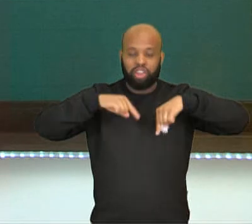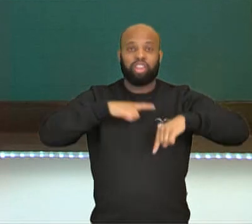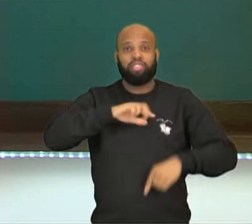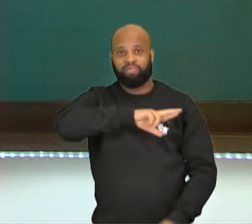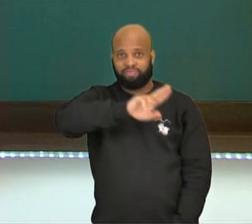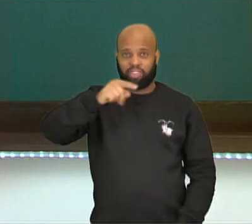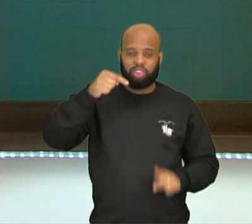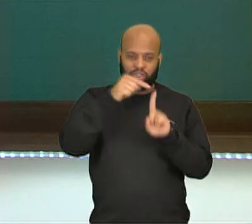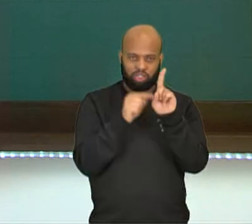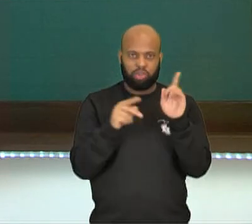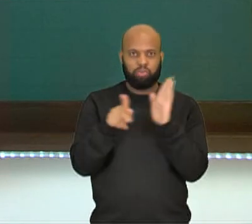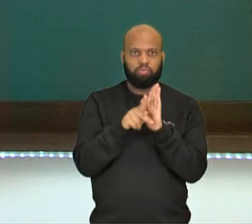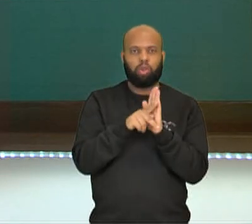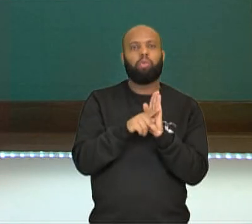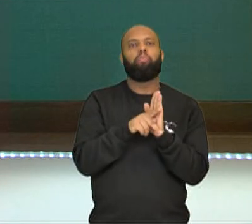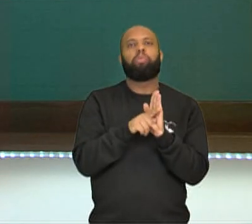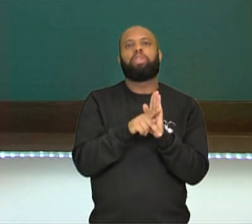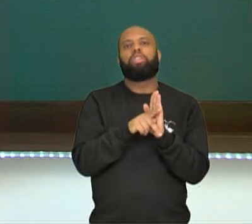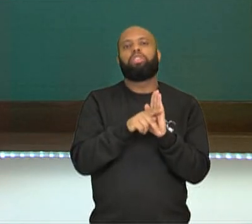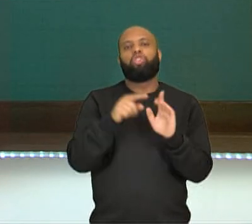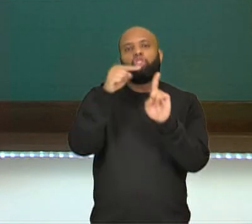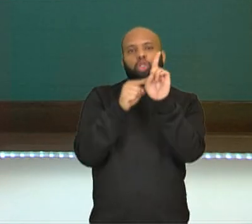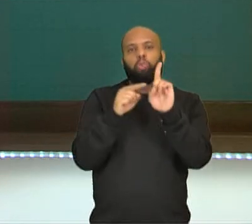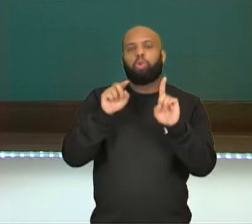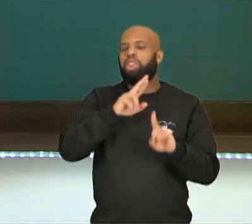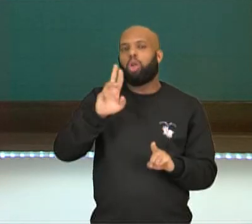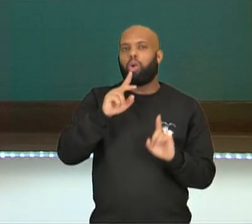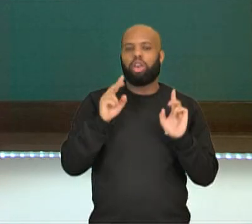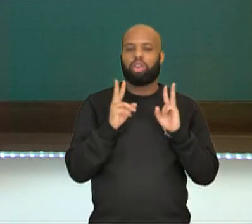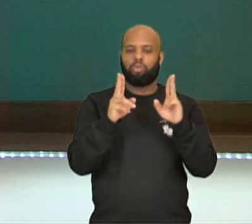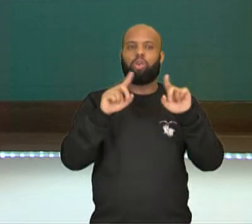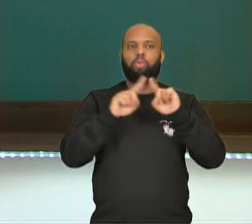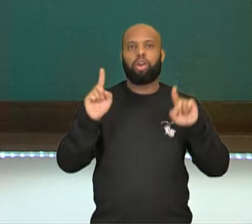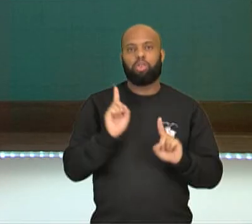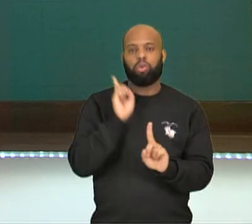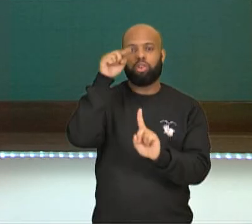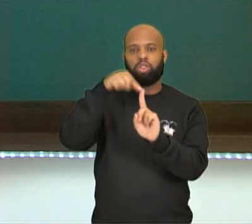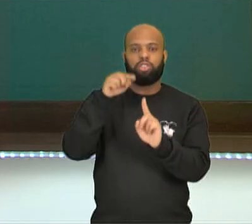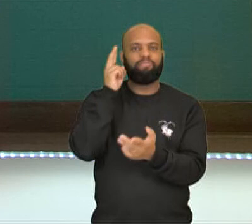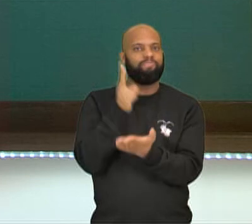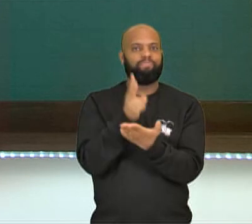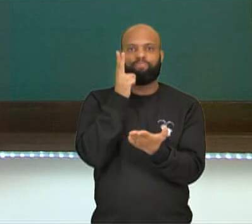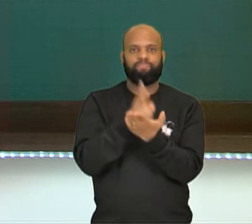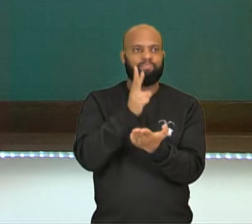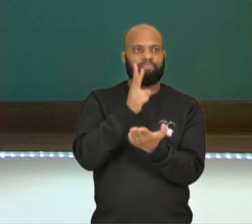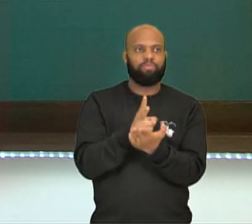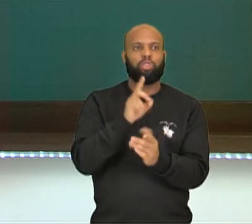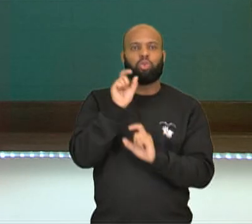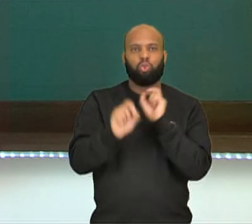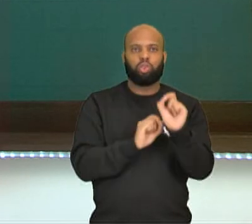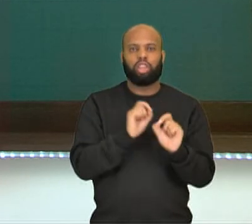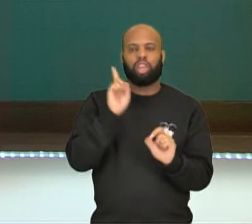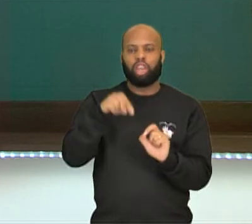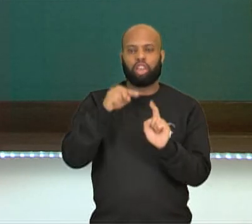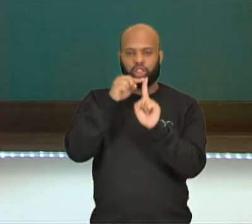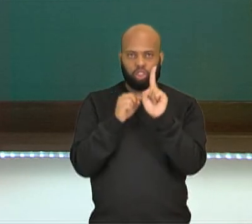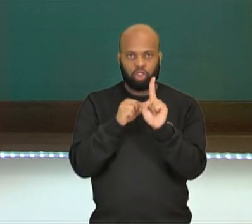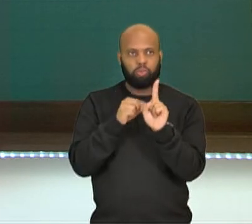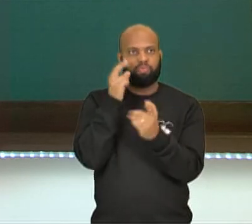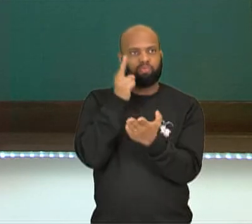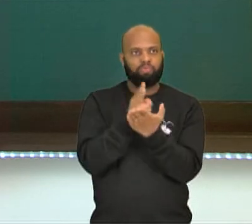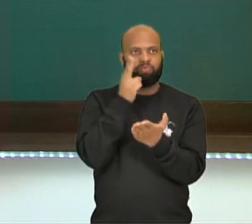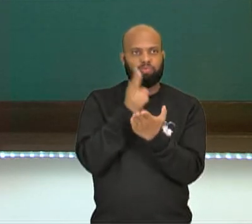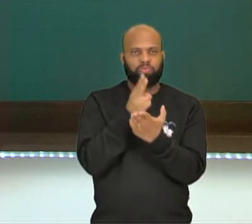não são totalmente iguais, idênticas, porém a ideia é sempre a mesma, tá? Classificar ela de uma maneira em que